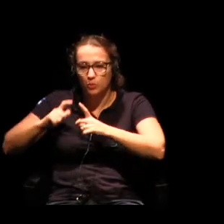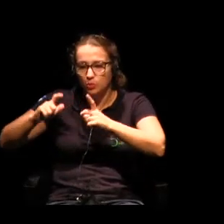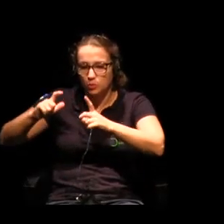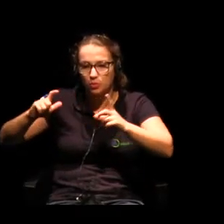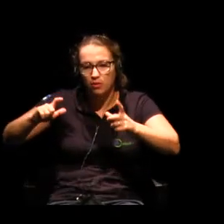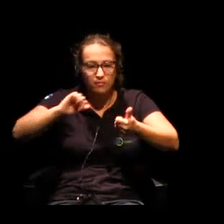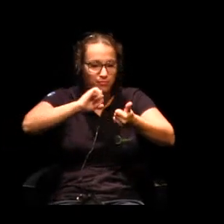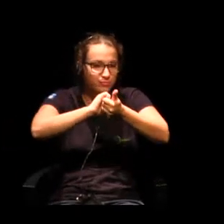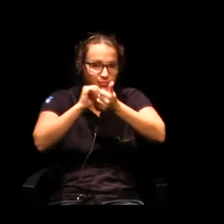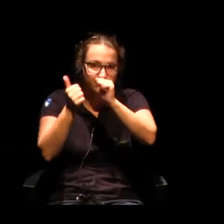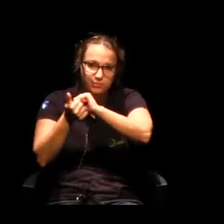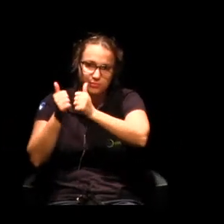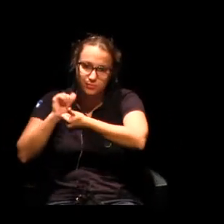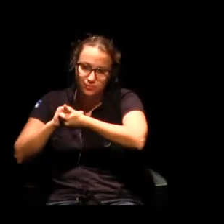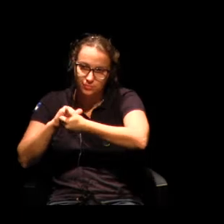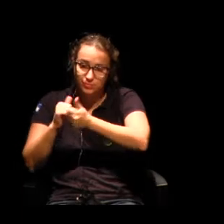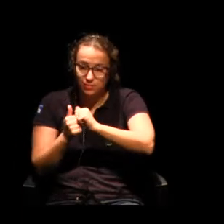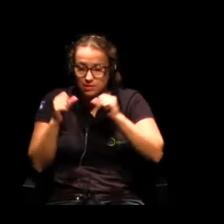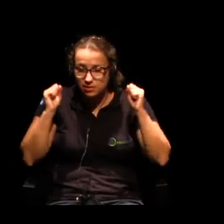e alguns